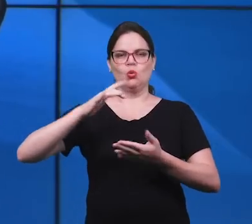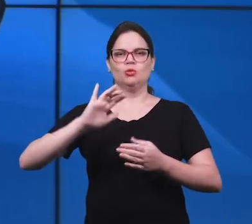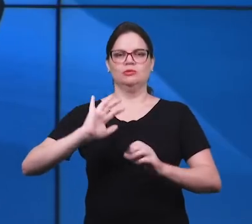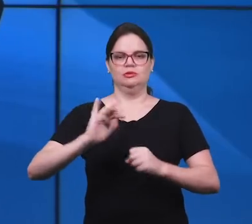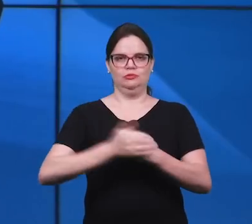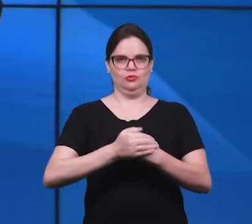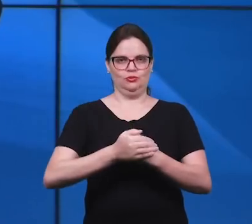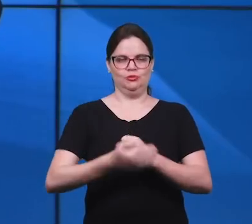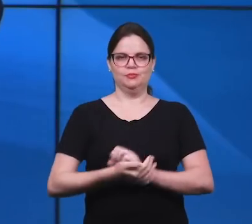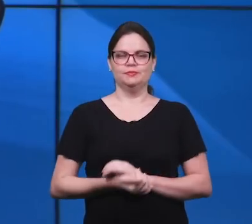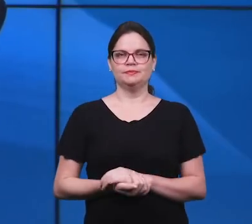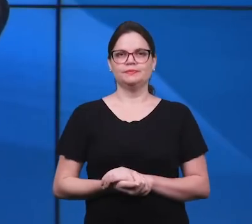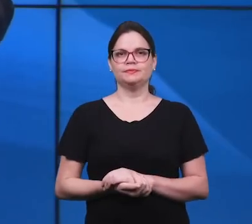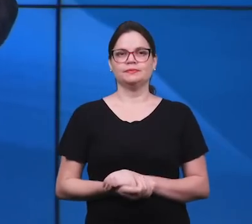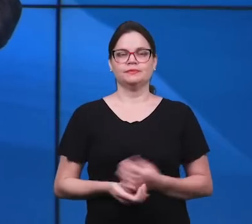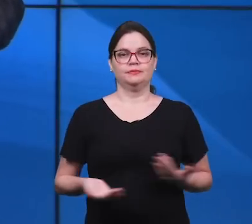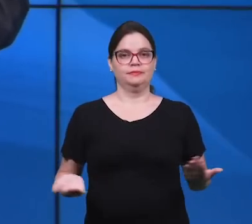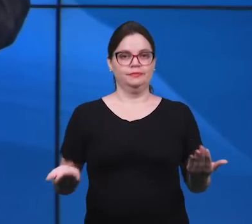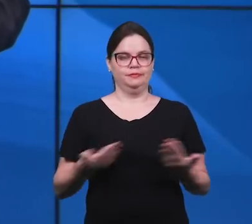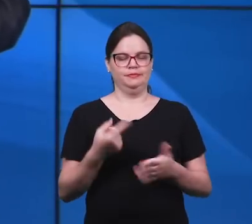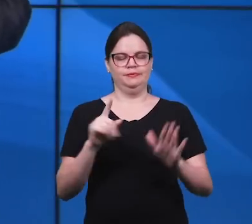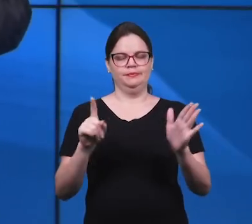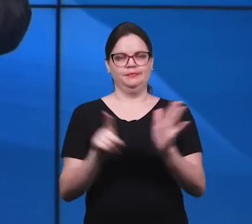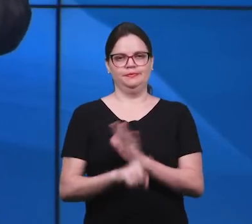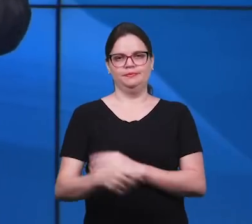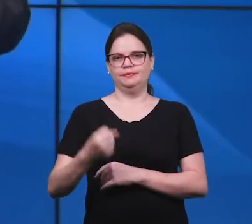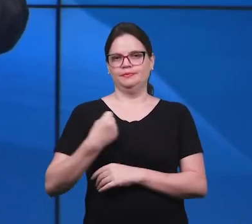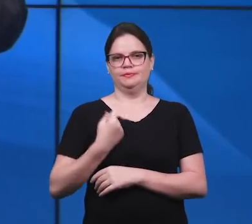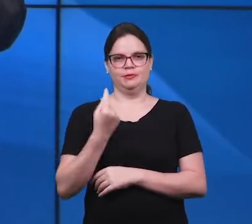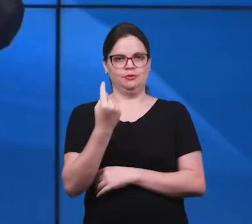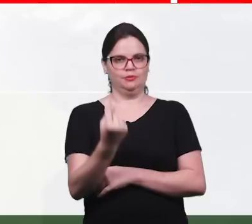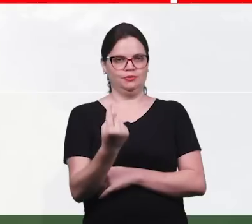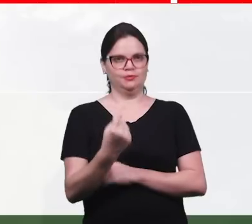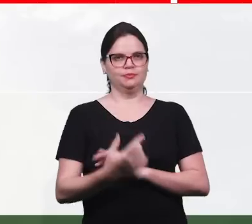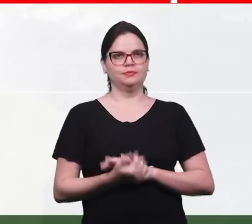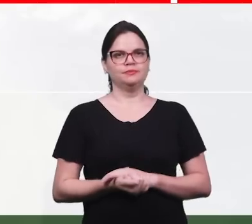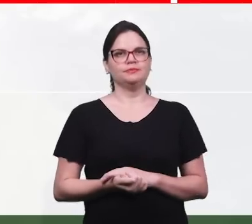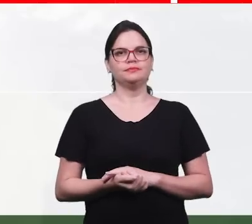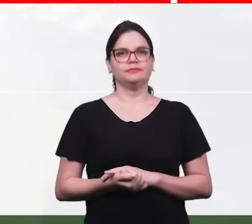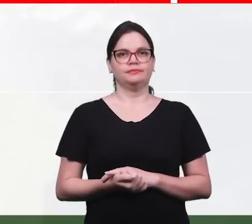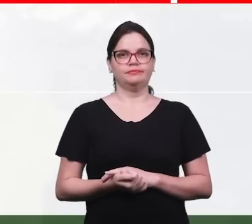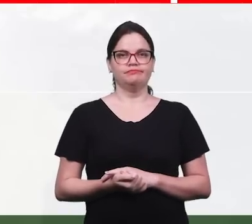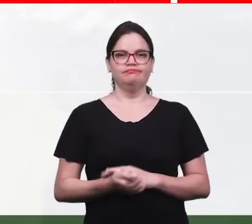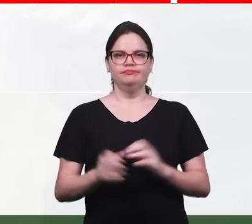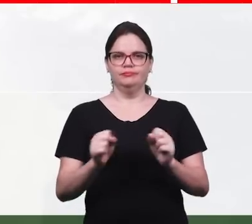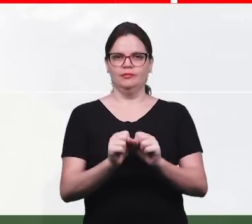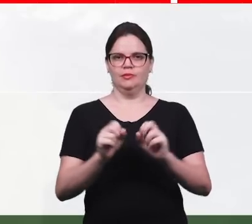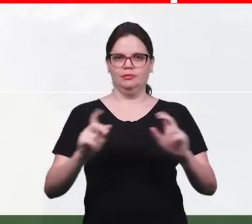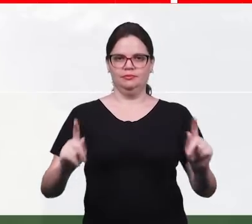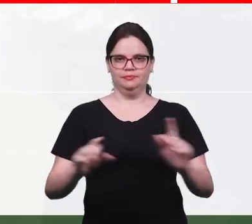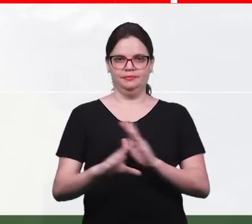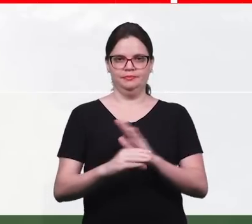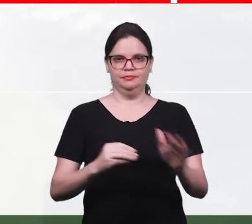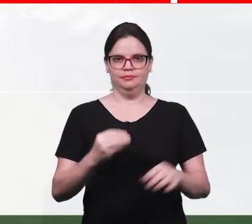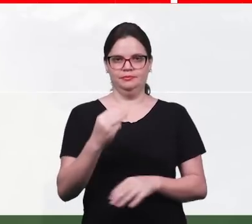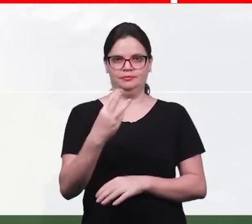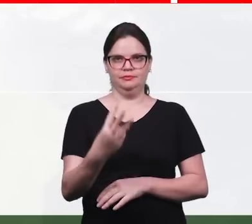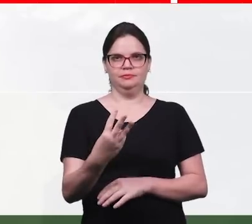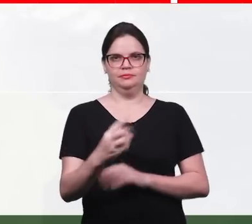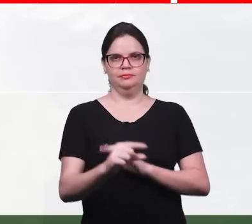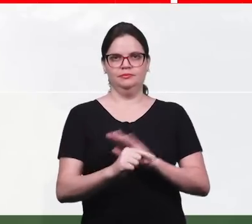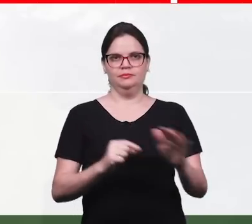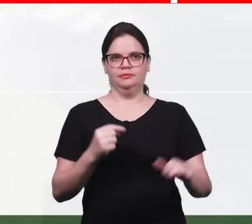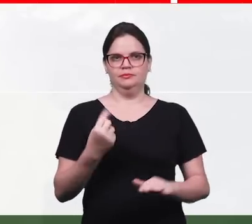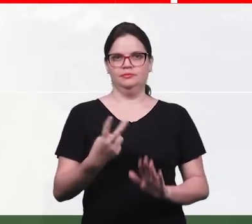então agora à nossa primeira pergunta. E a primeira pergunta ela diz assim, lendo Apocalipse, capítulo 3,